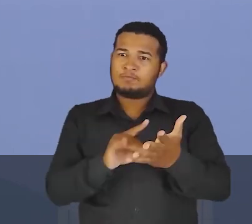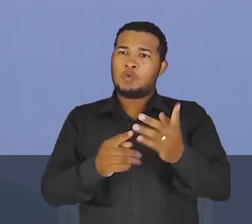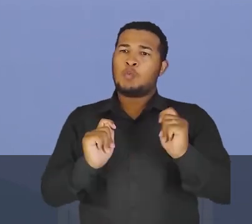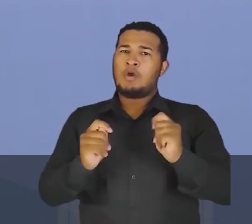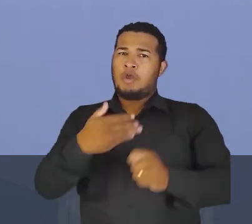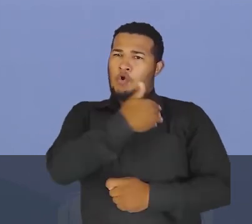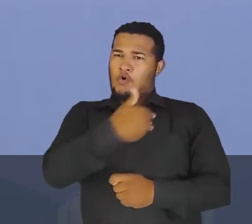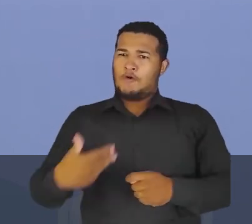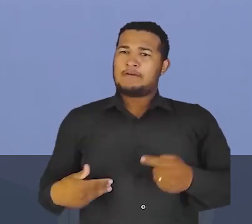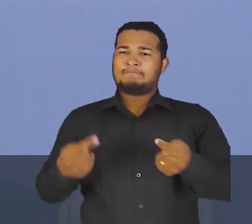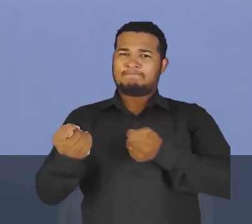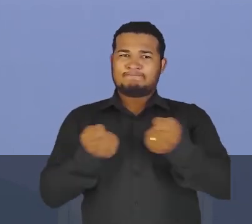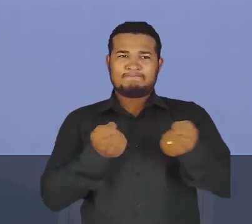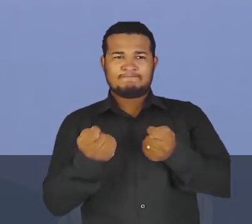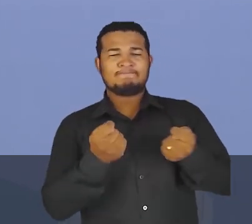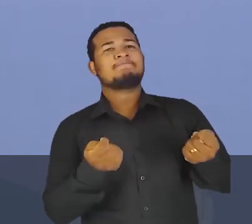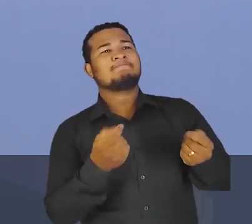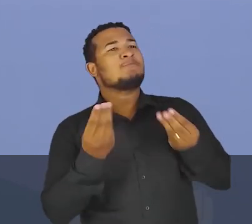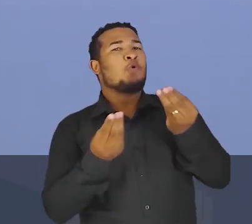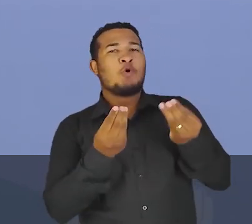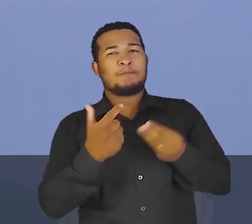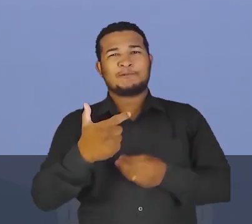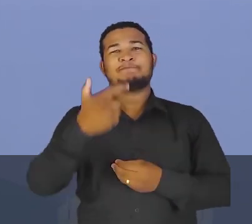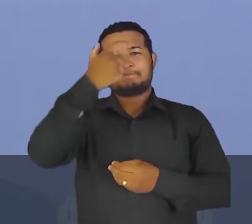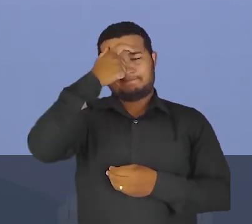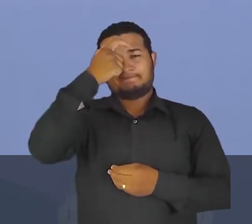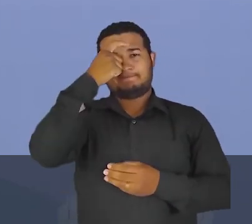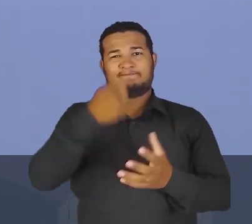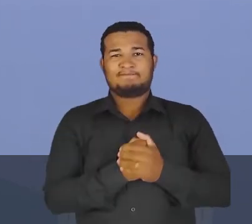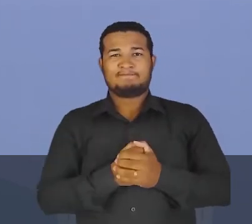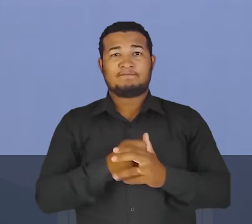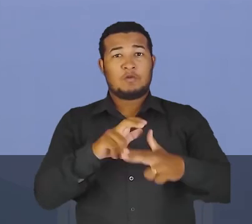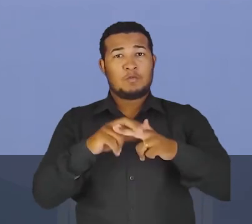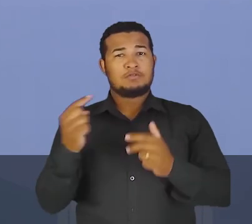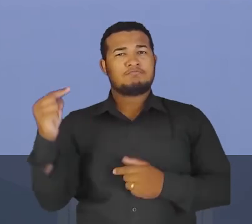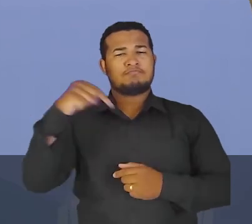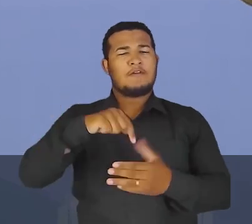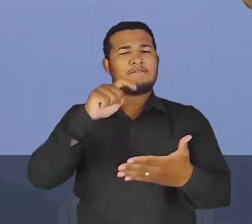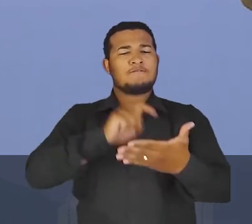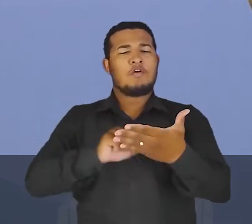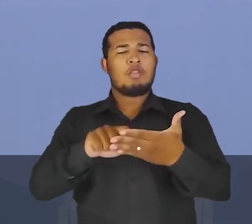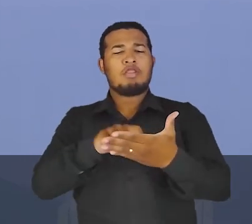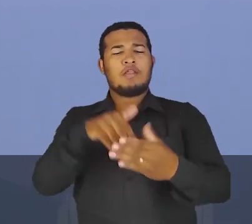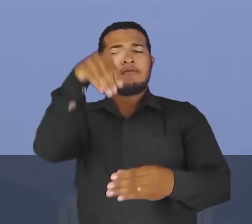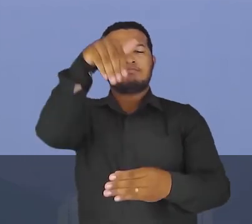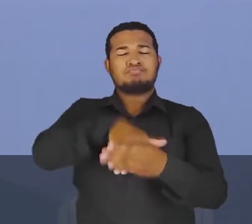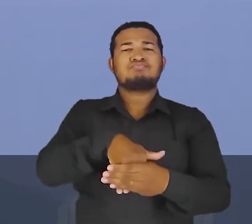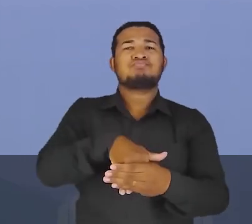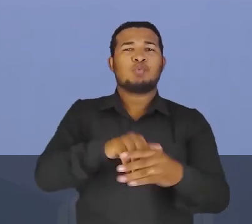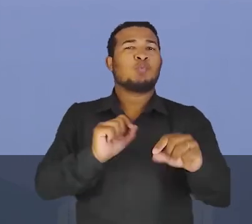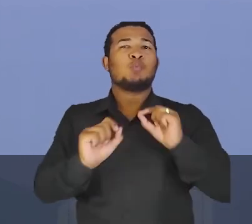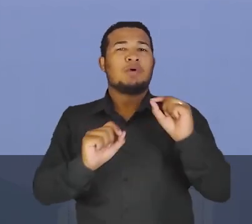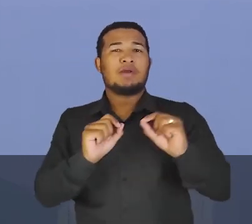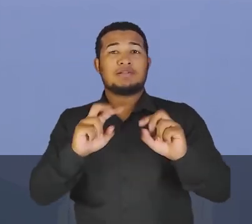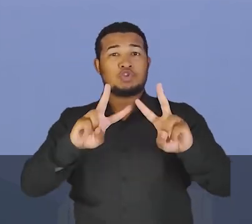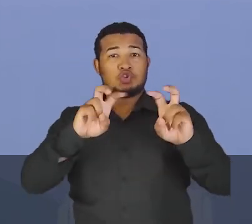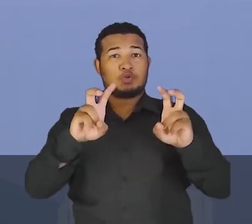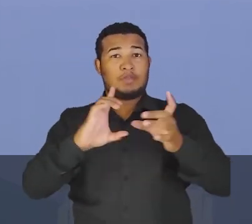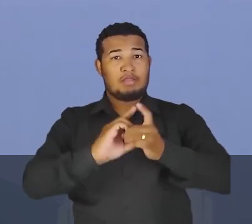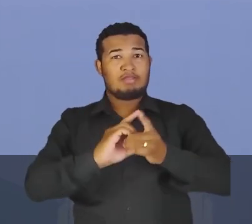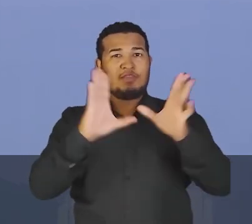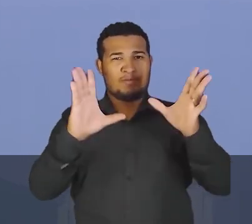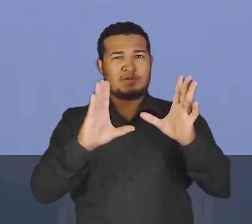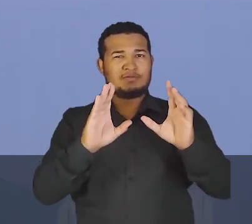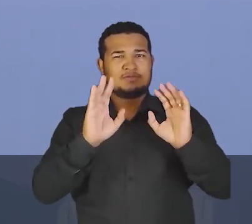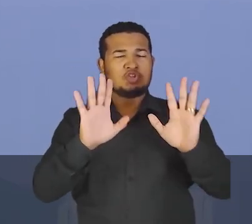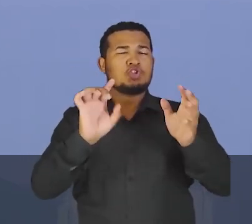nos representem de modo consciente. Então, o que a gente está fazendo quando a gente está votando? Quando a gente está falando sobre democracia? Só